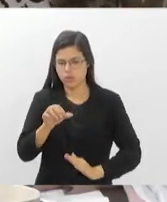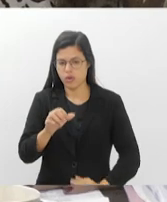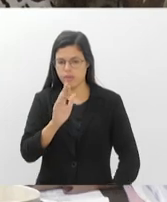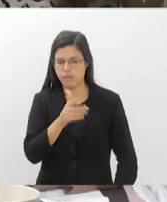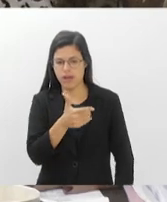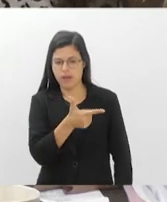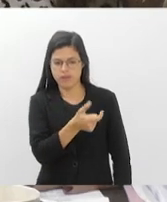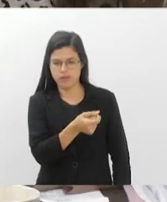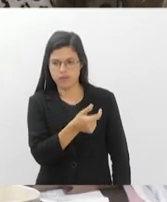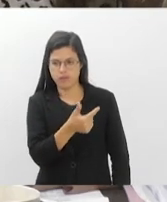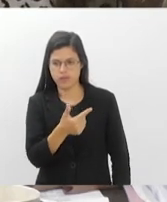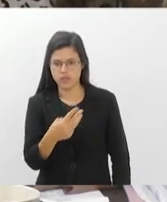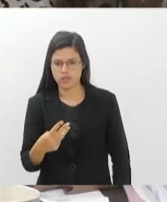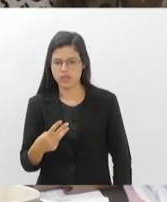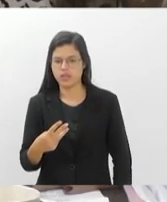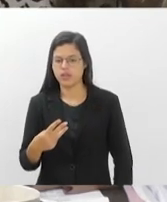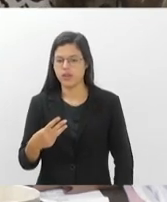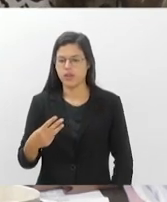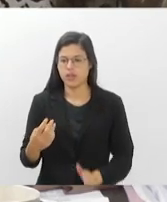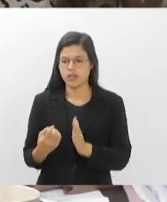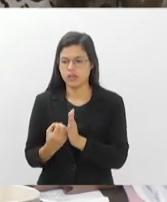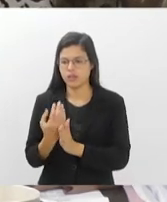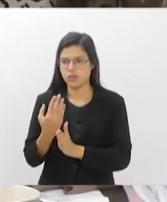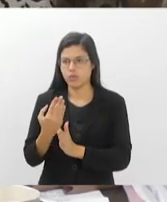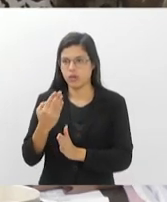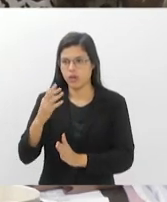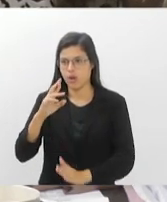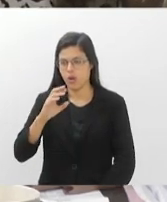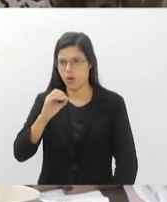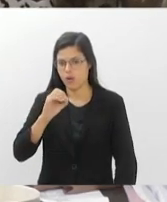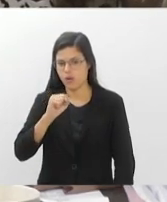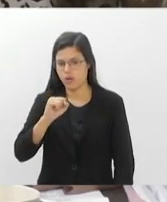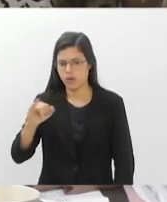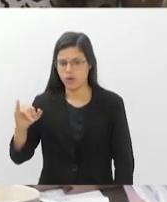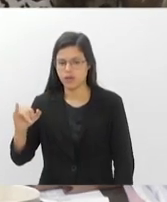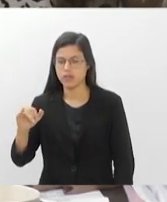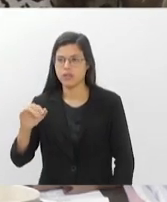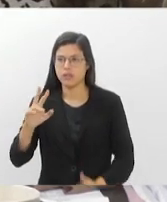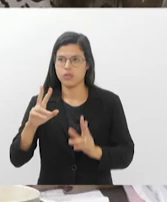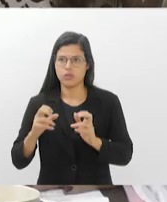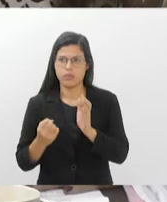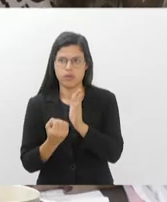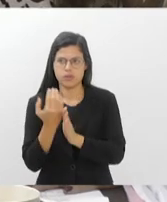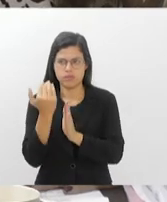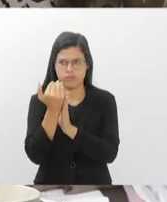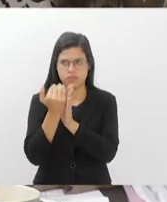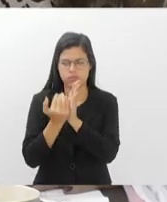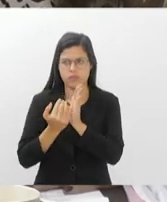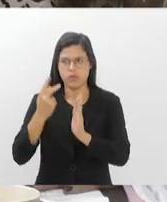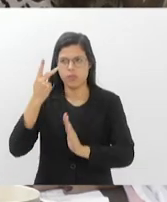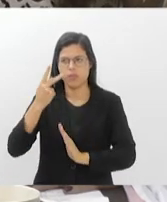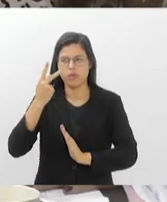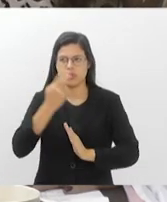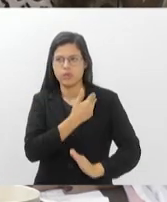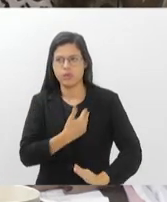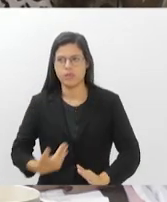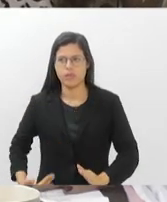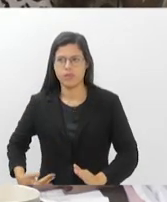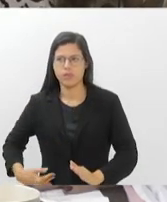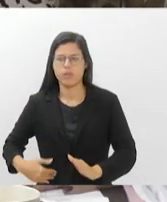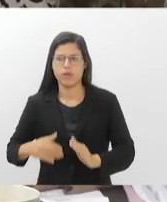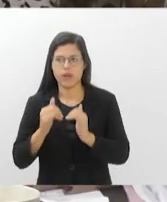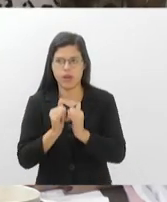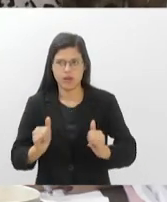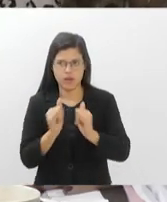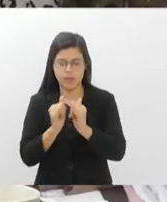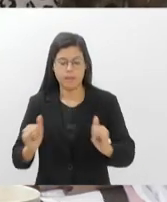2029-2023, de autoria do deputado Bernardo Rossi, que dispõe sobre a formulação e implementação de programas e políticas públicas destinadas às campanhas